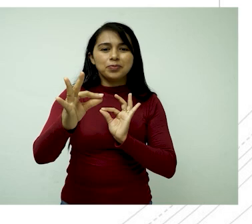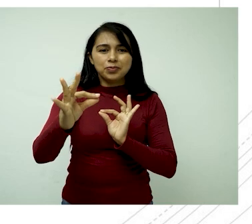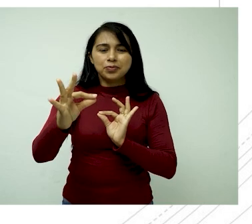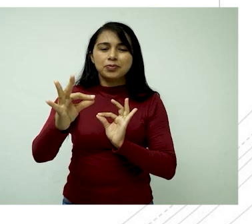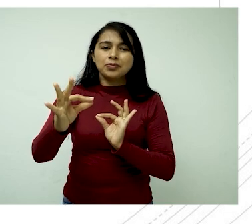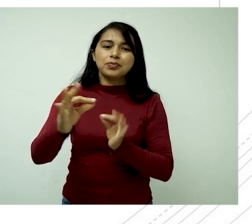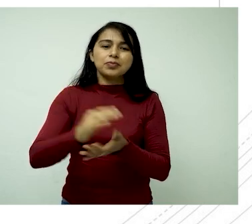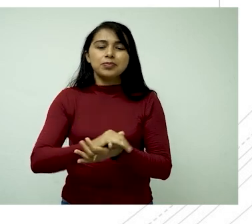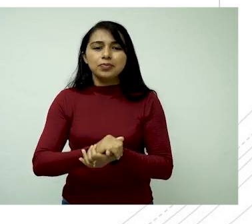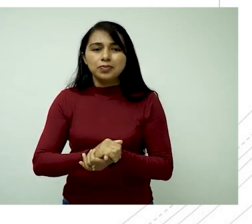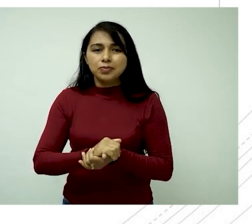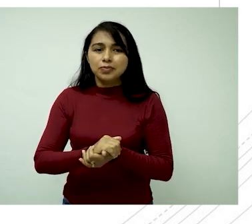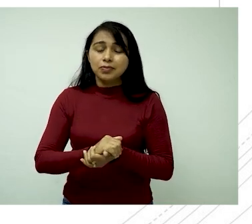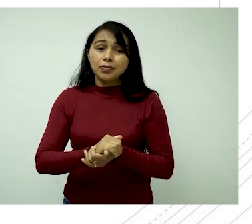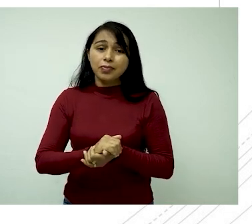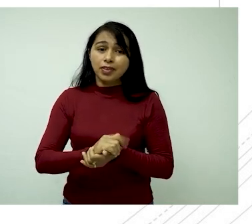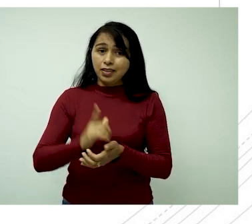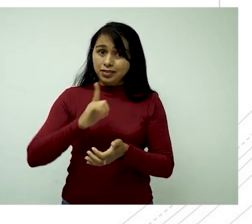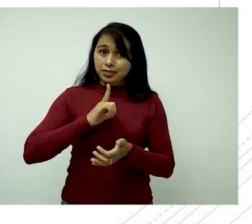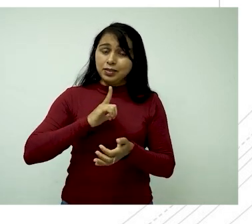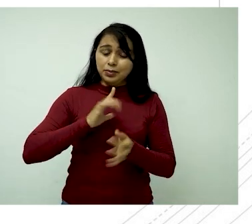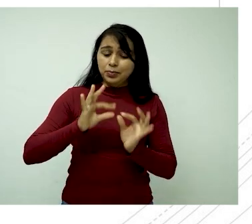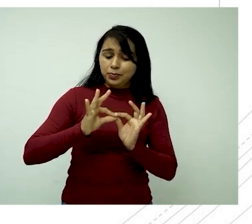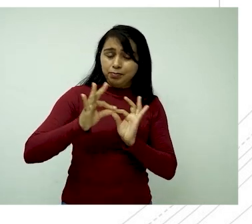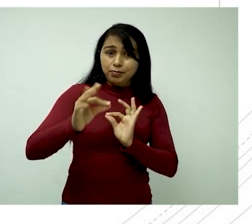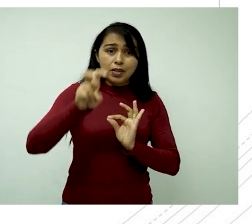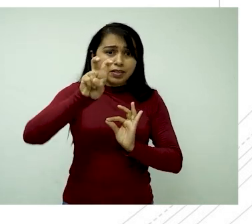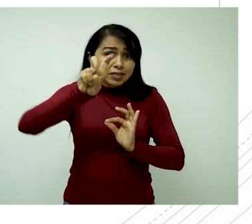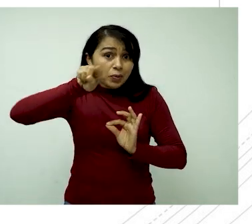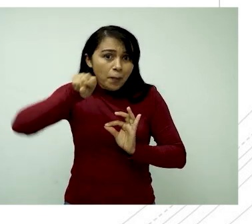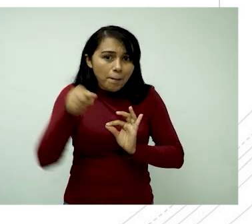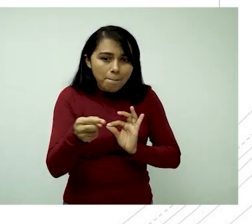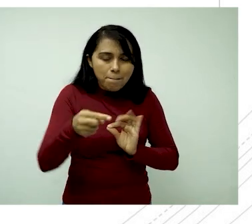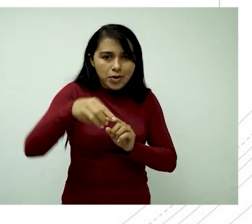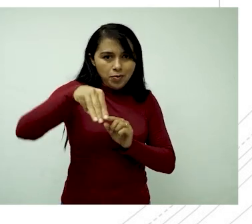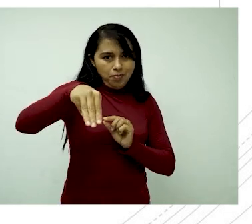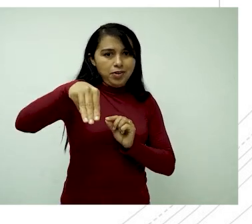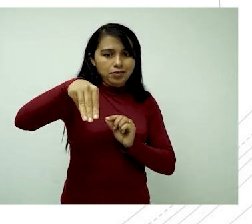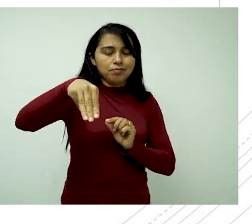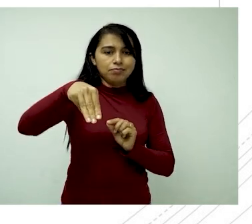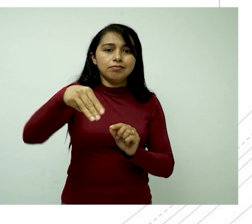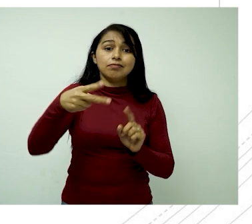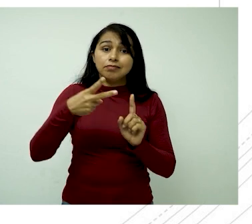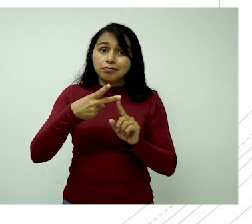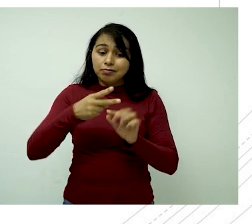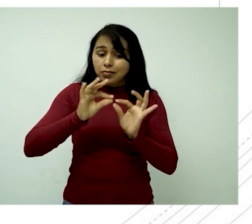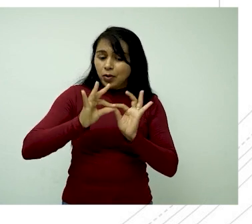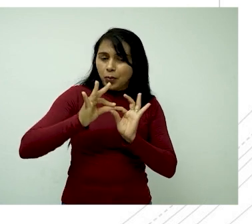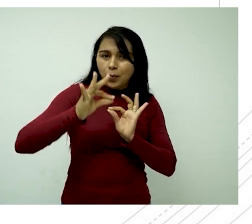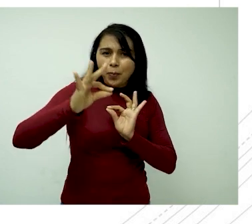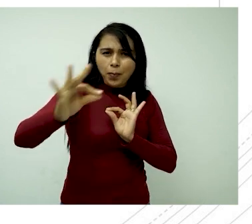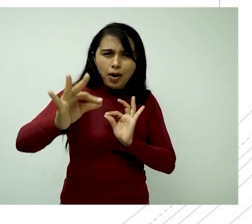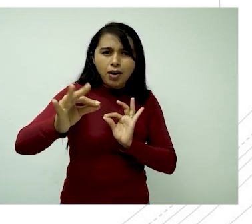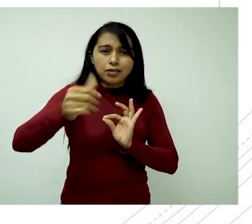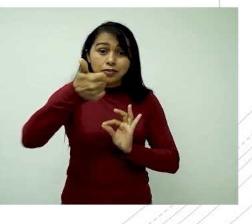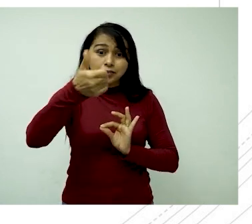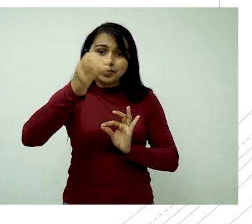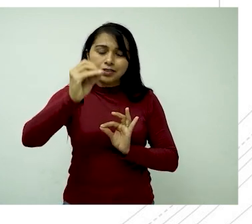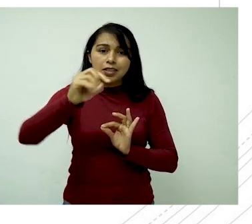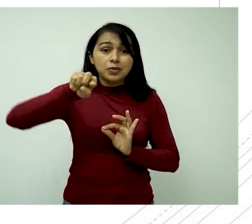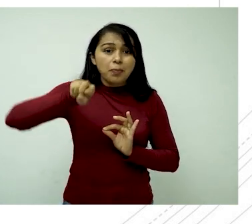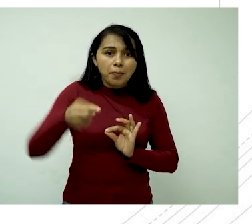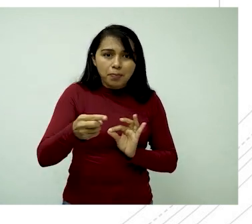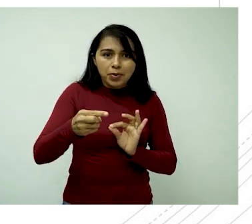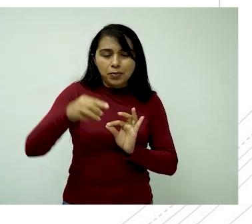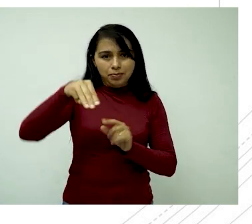as distâncias aí das provas de fundo. Nós temos as provas de 5.000 metros, tá? Nós temos as provas de 10.000